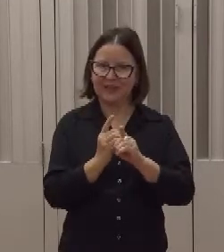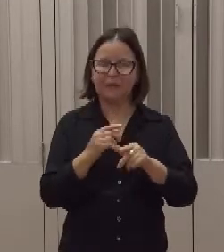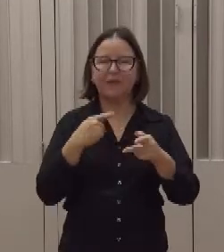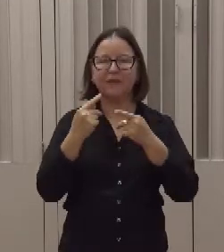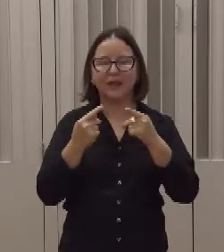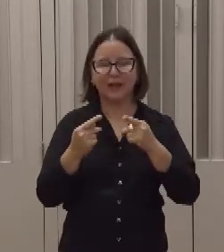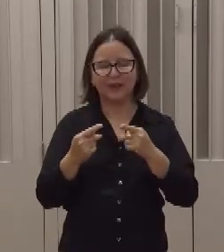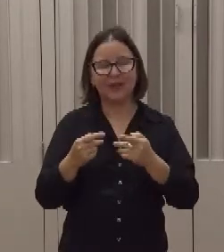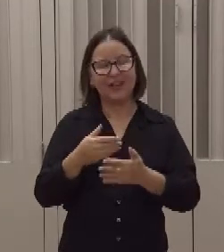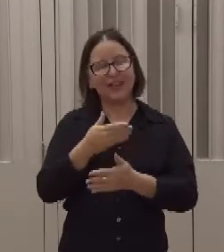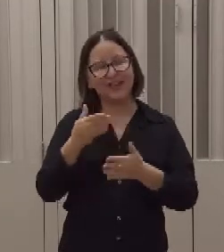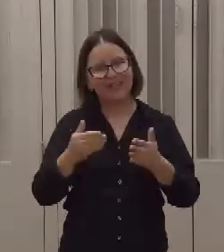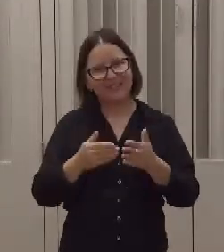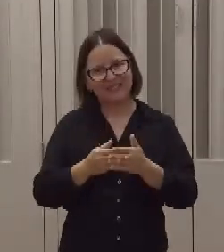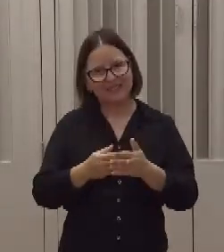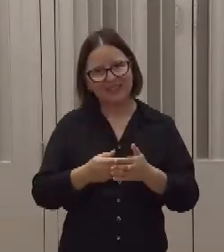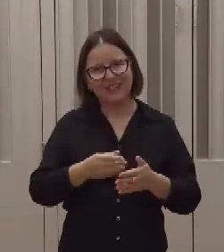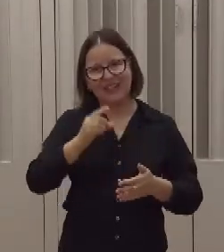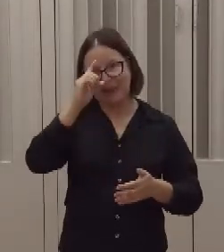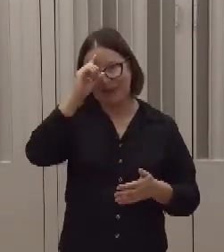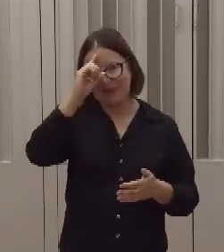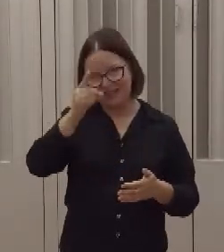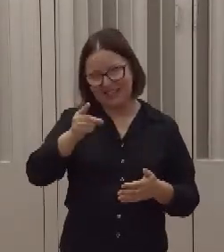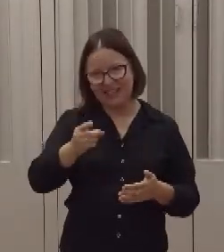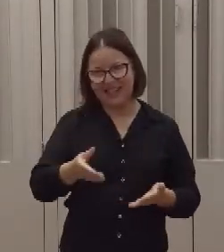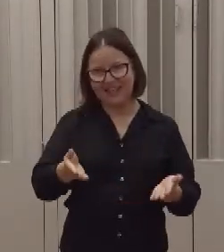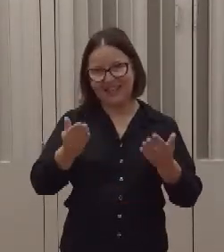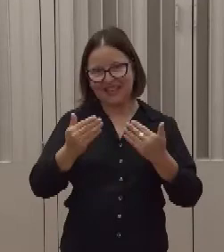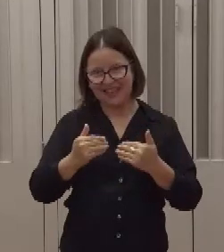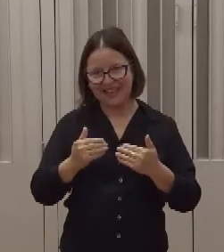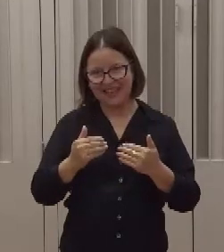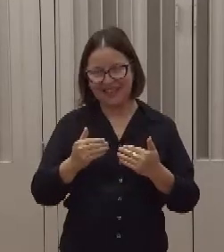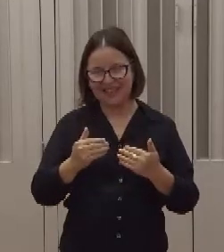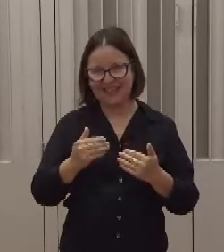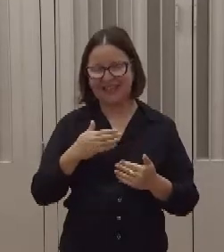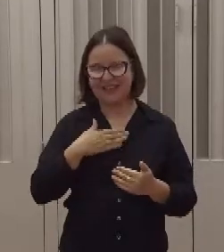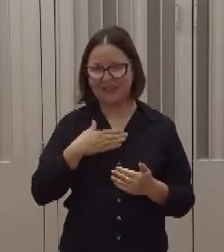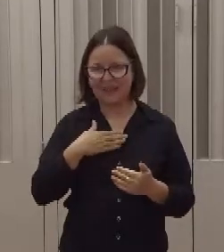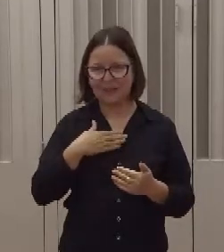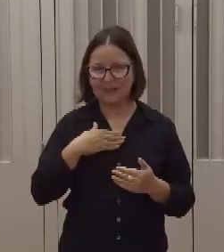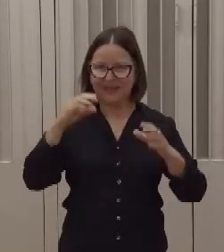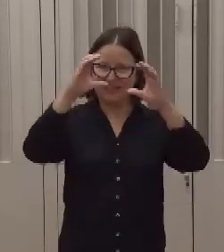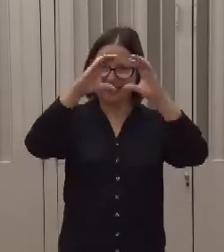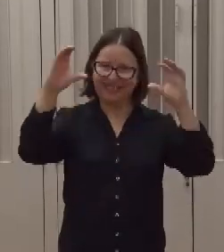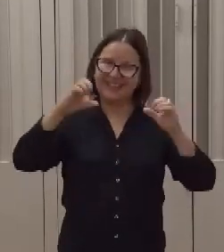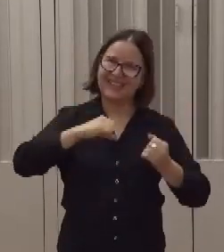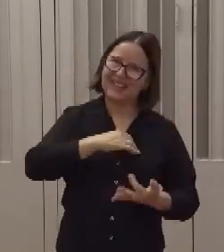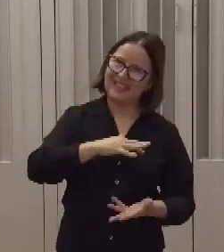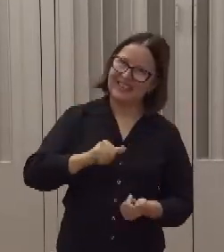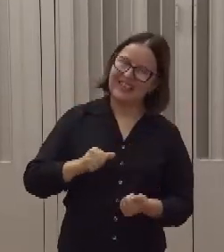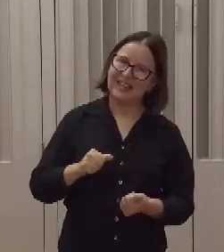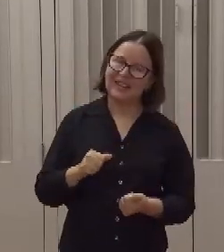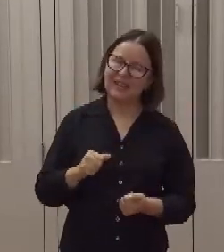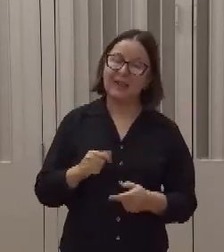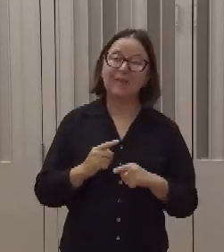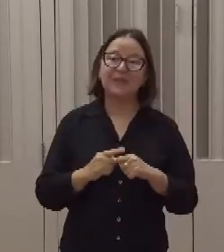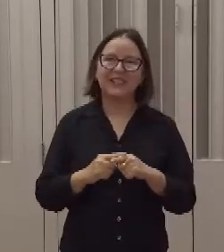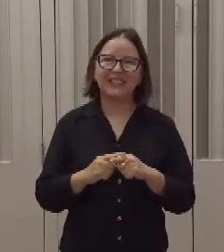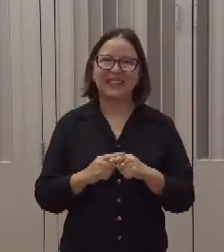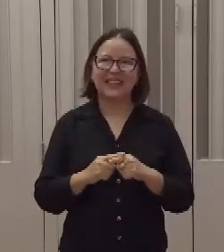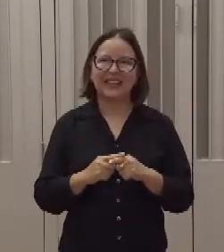Mateus 28, 18. A sua obra estava completa e a promessa do Pai